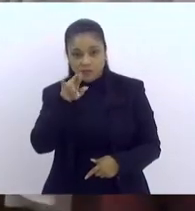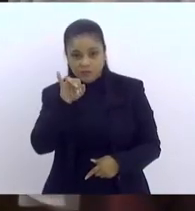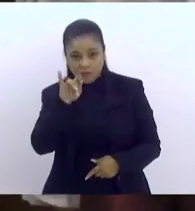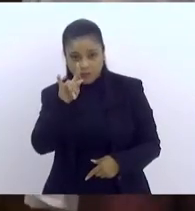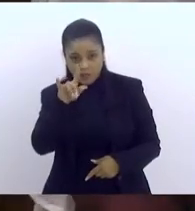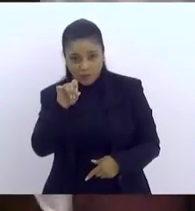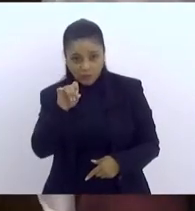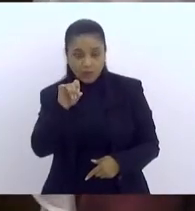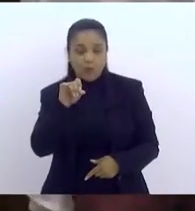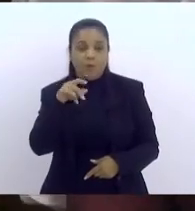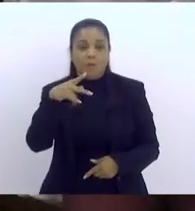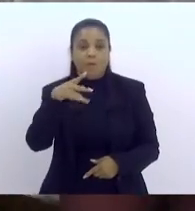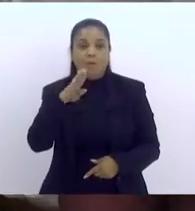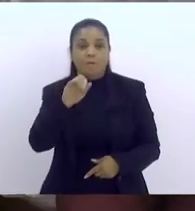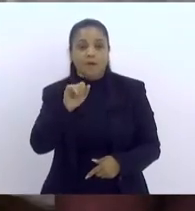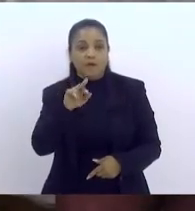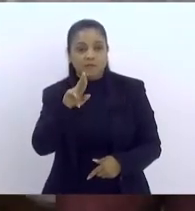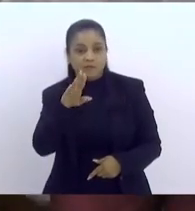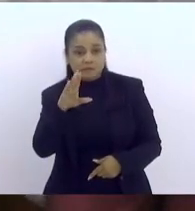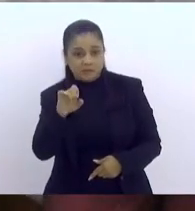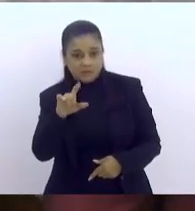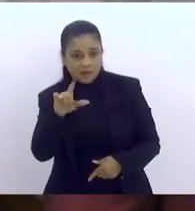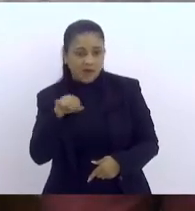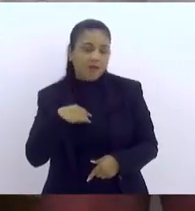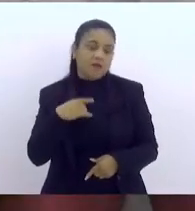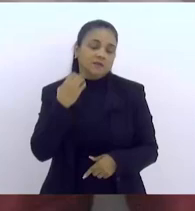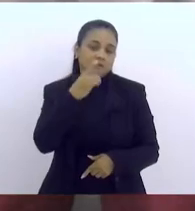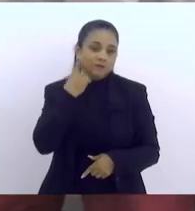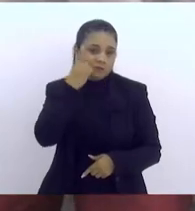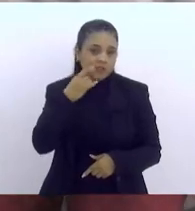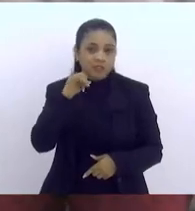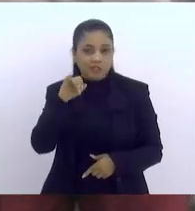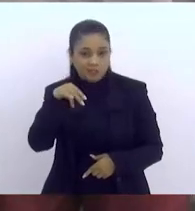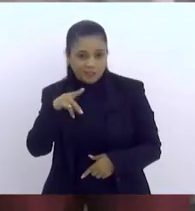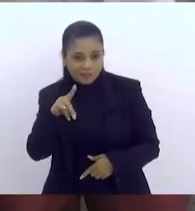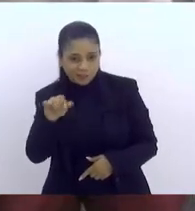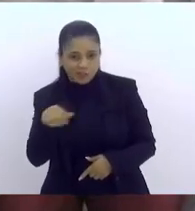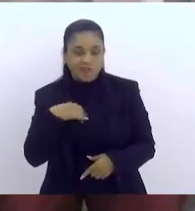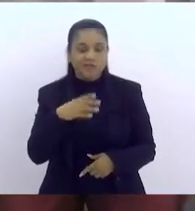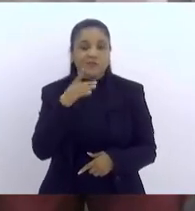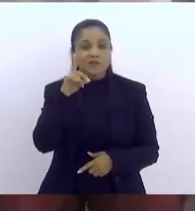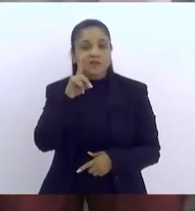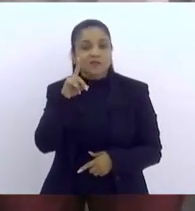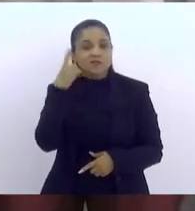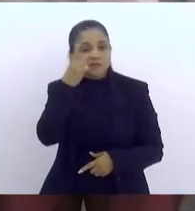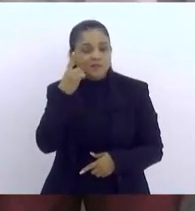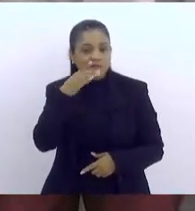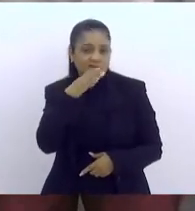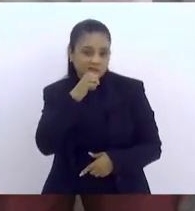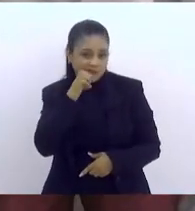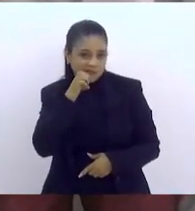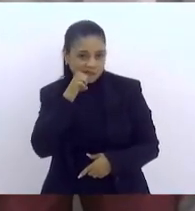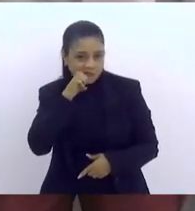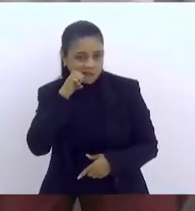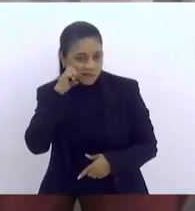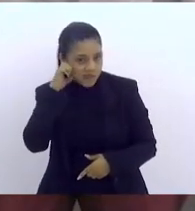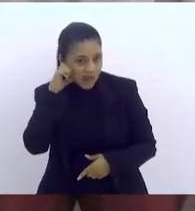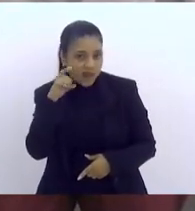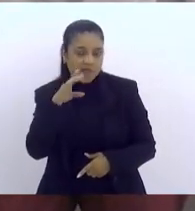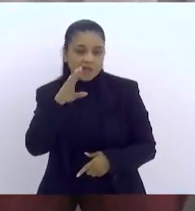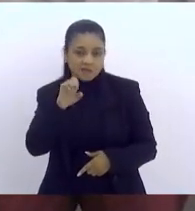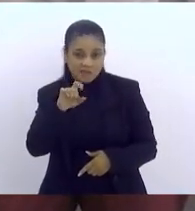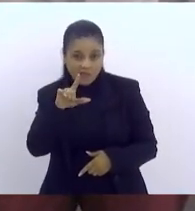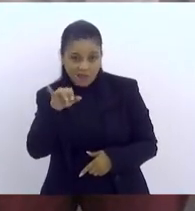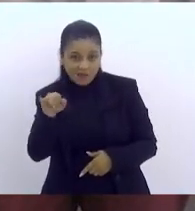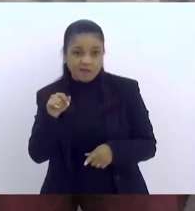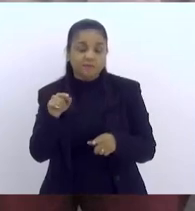Excelência, deputada Célia, somos da deputada Índia, somos da mesa diretora, a gente precisa realmente colocar